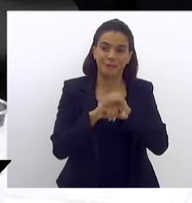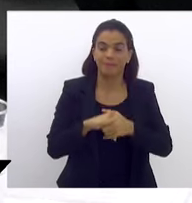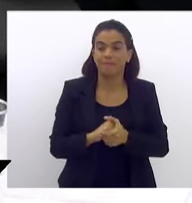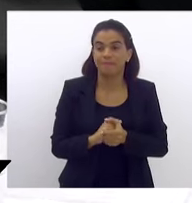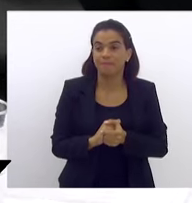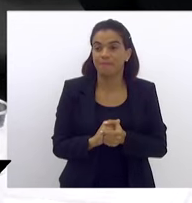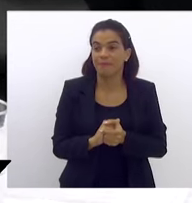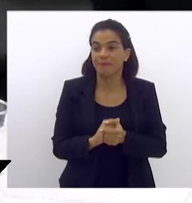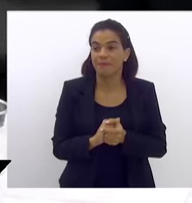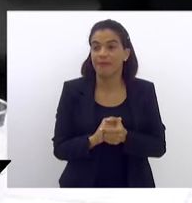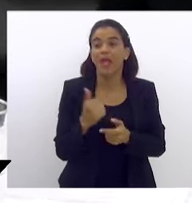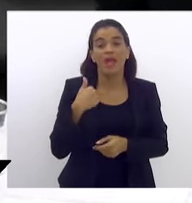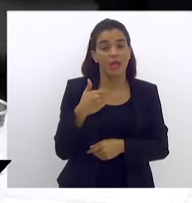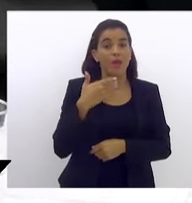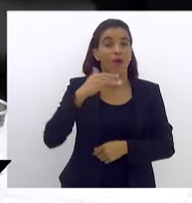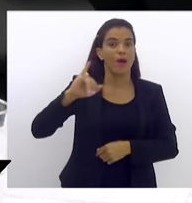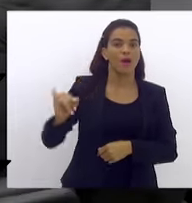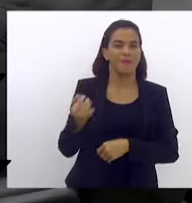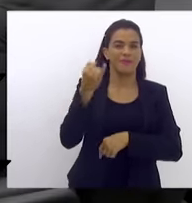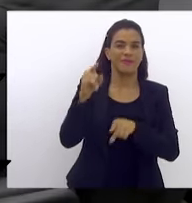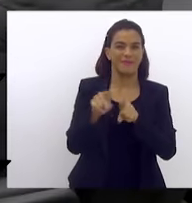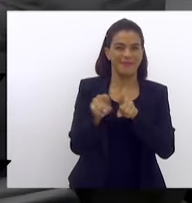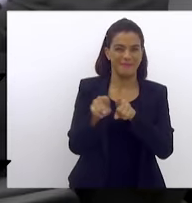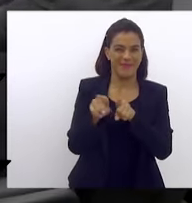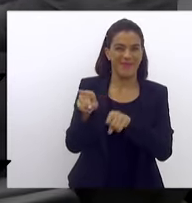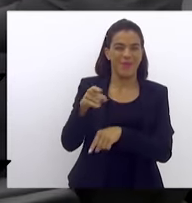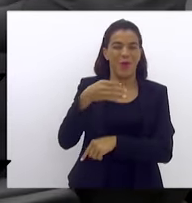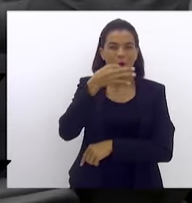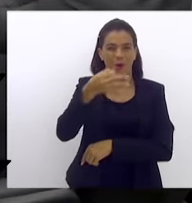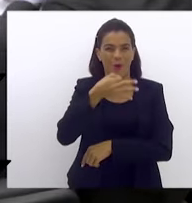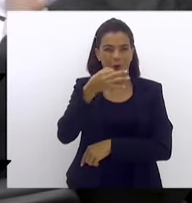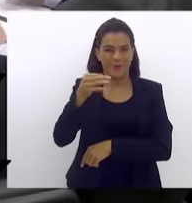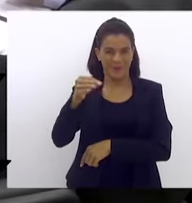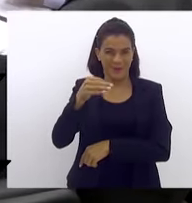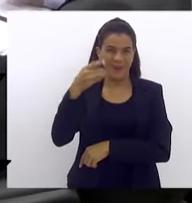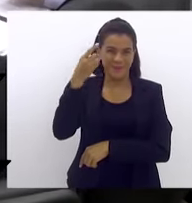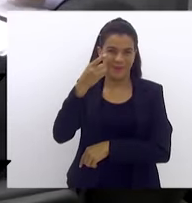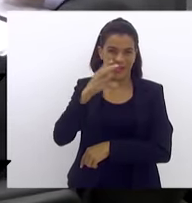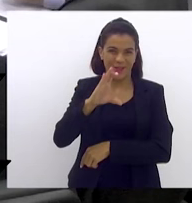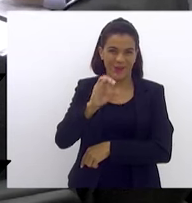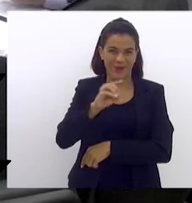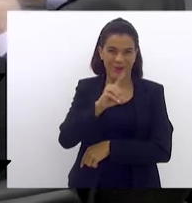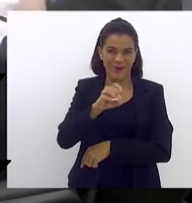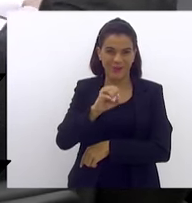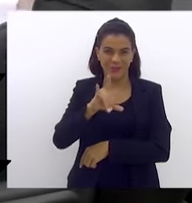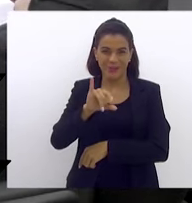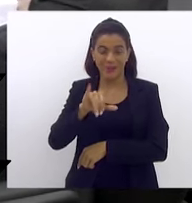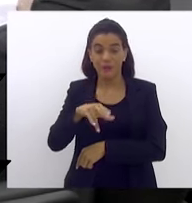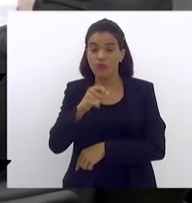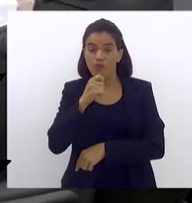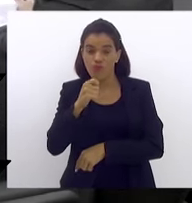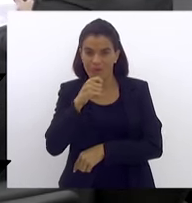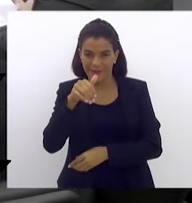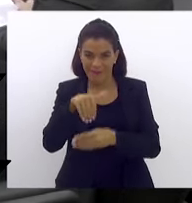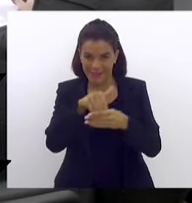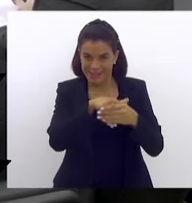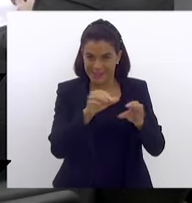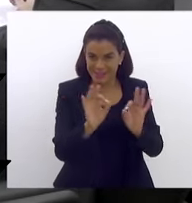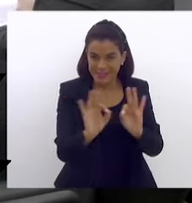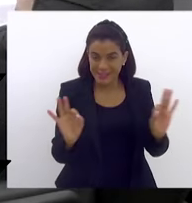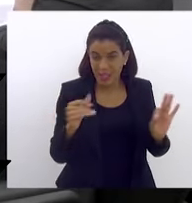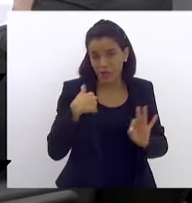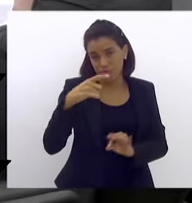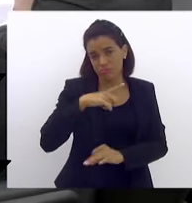presidente eu aproveitando a inserção Deputado Vinícius coolina como ainda não tá em votação eu tenho